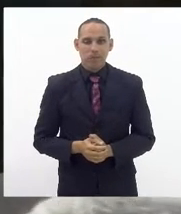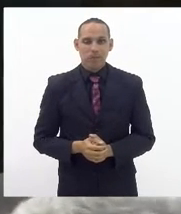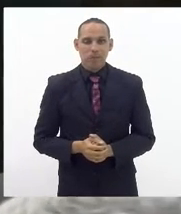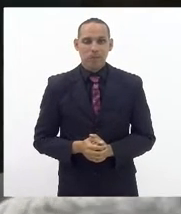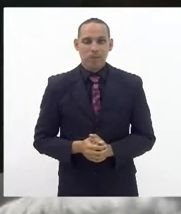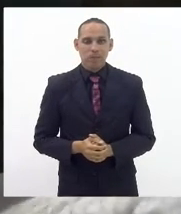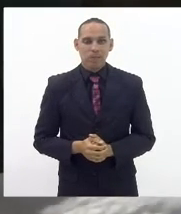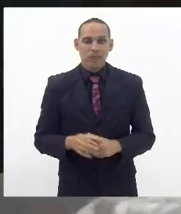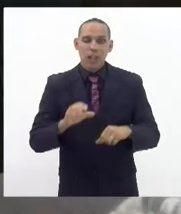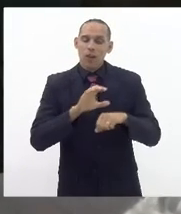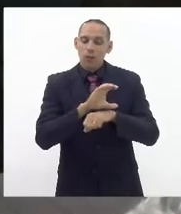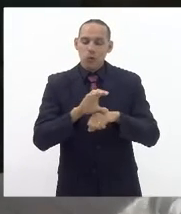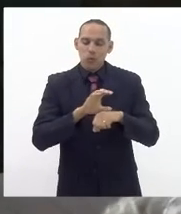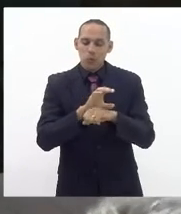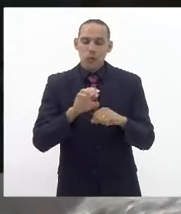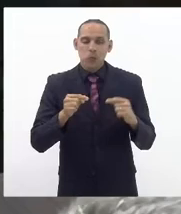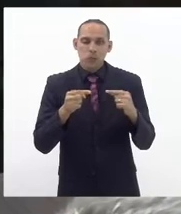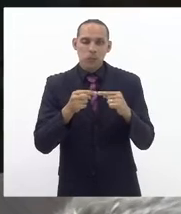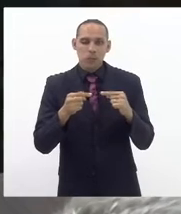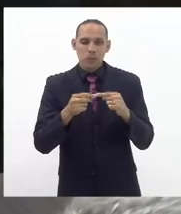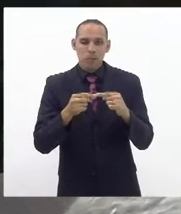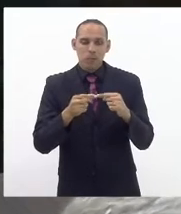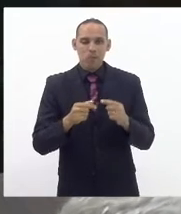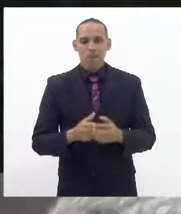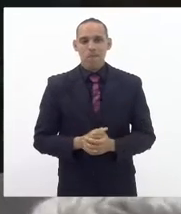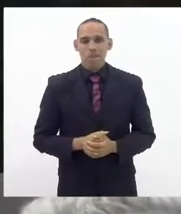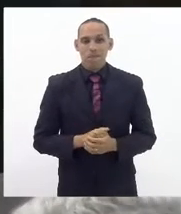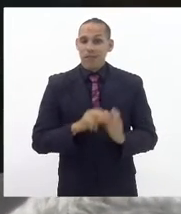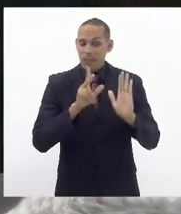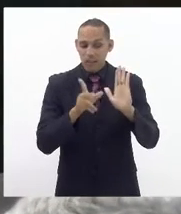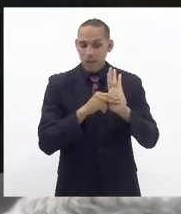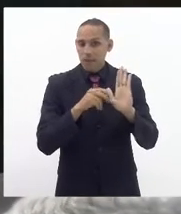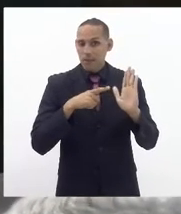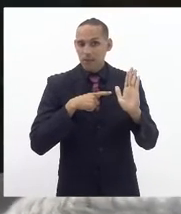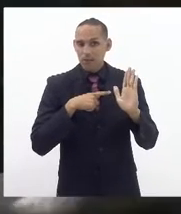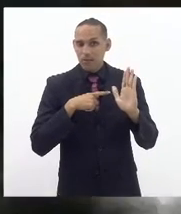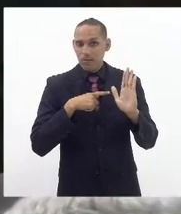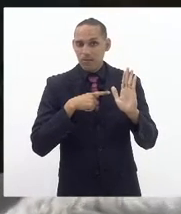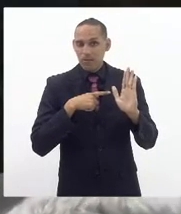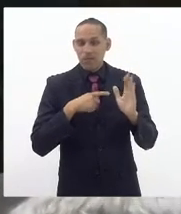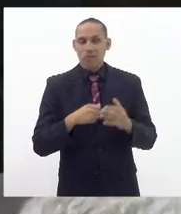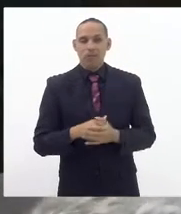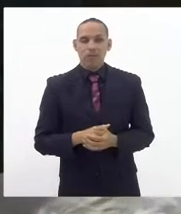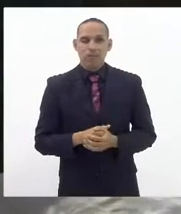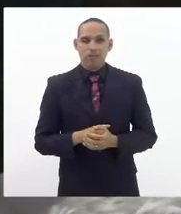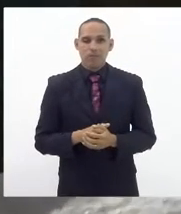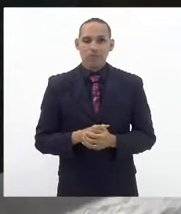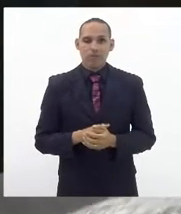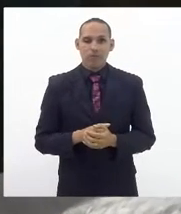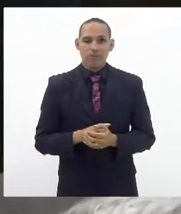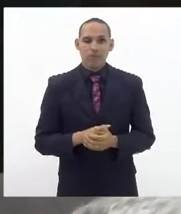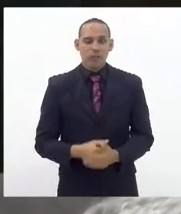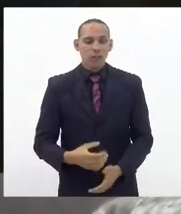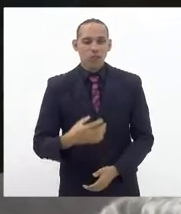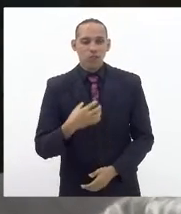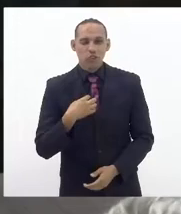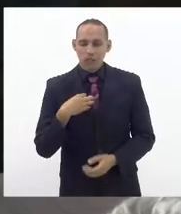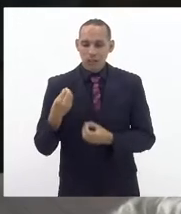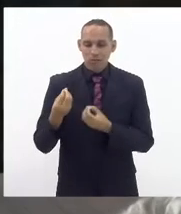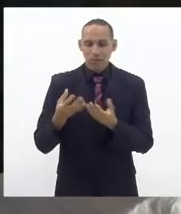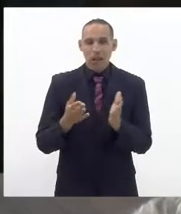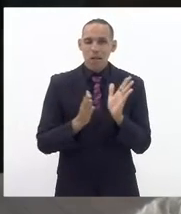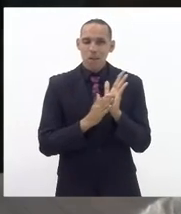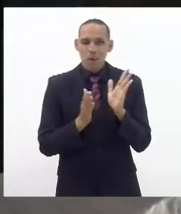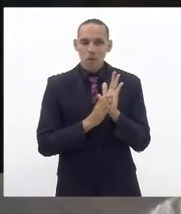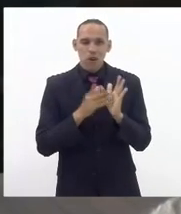pela constitucionalidade, com emenda, dando forma a proposta